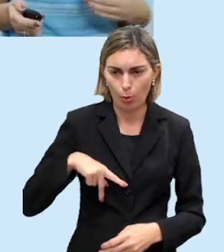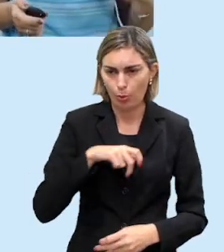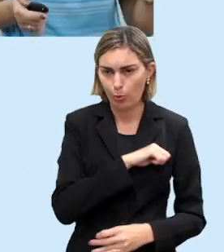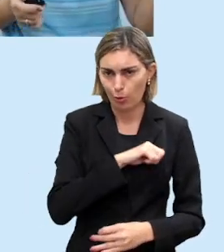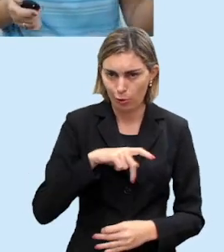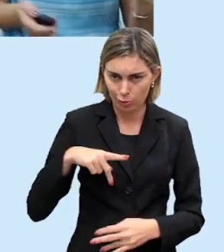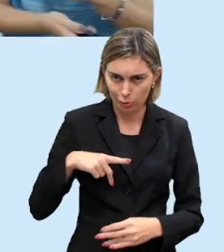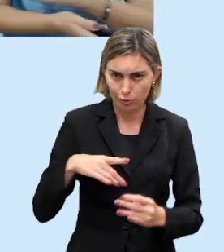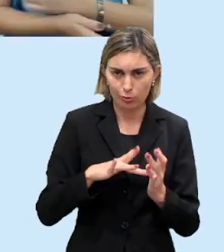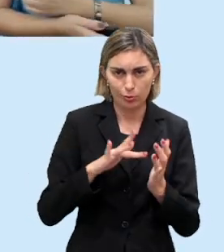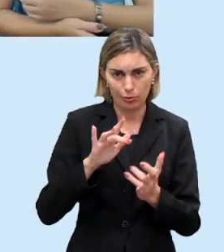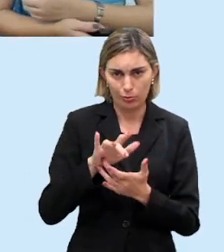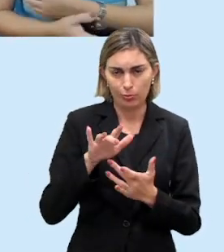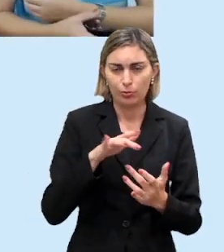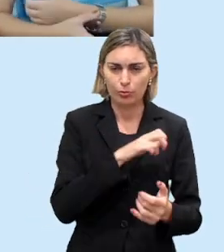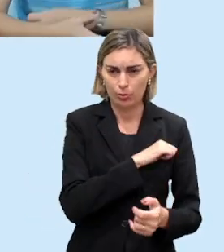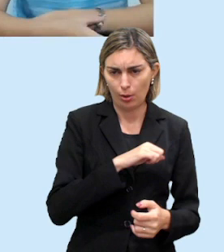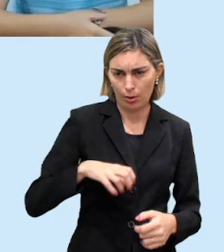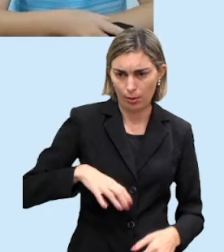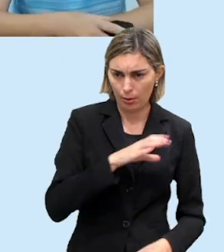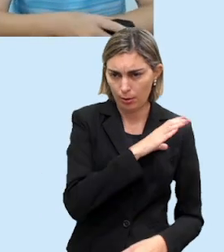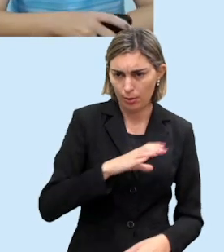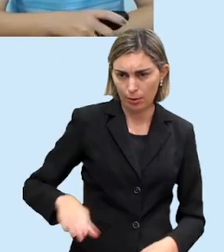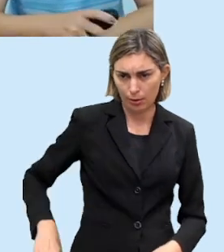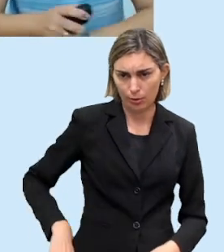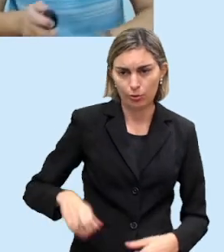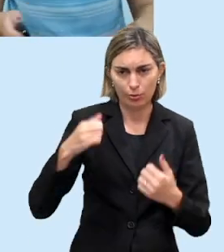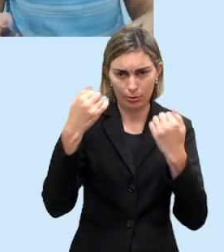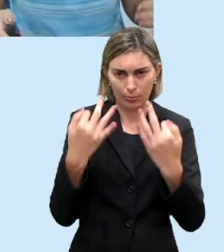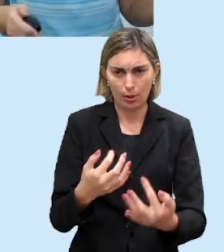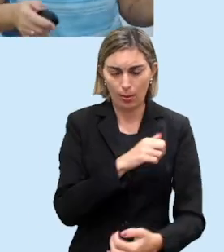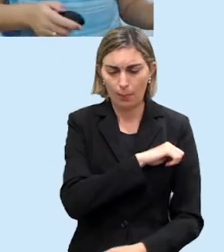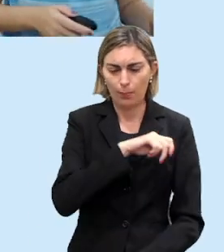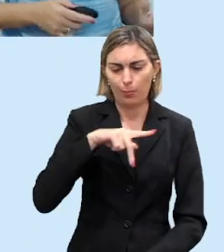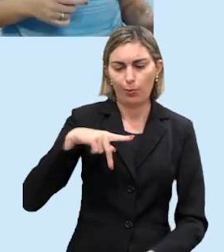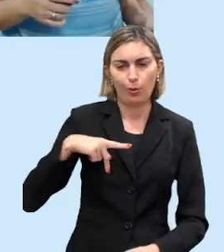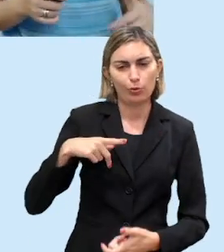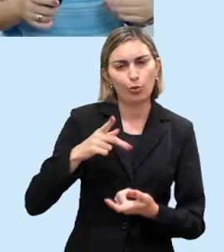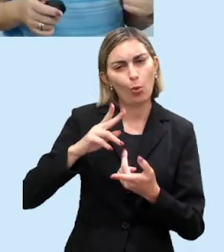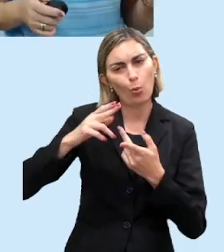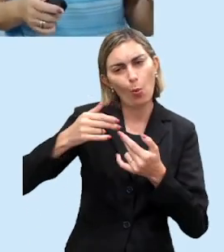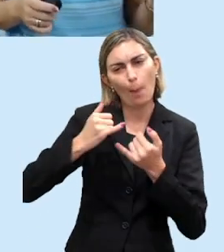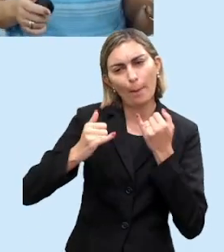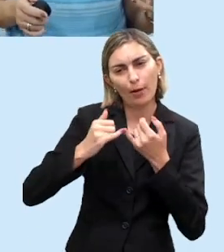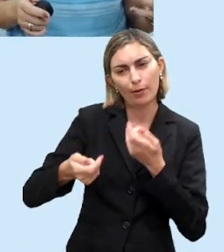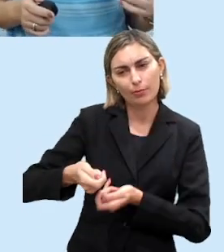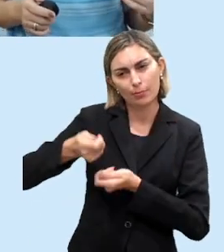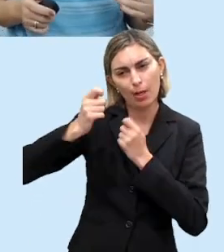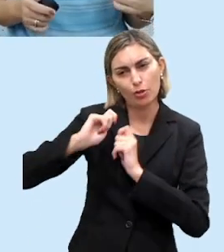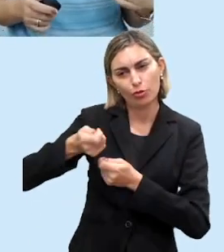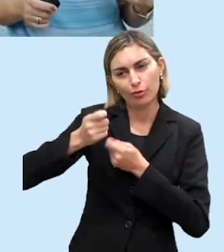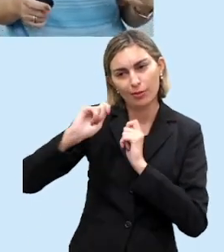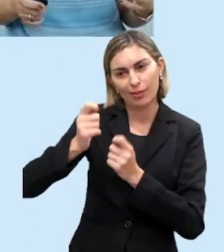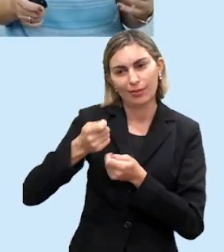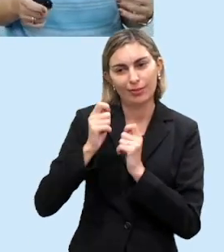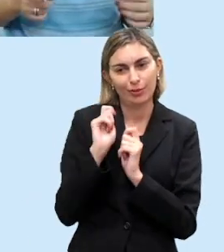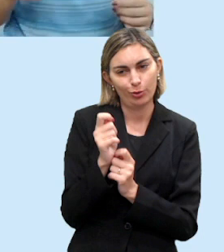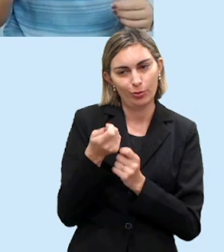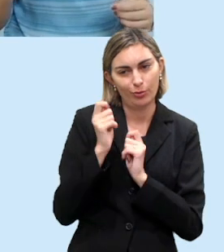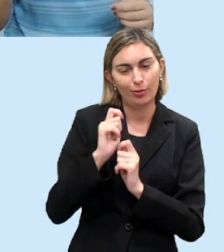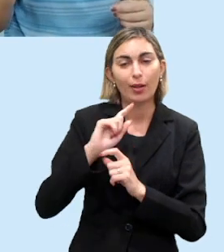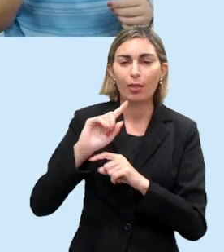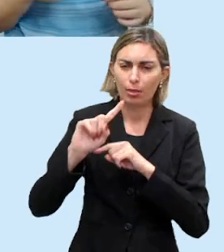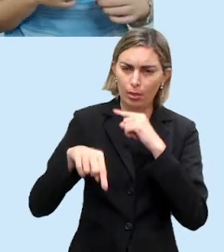referia aos apóstolos como os pescadores dos homens, né? E aí veja que posteriormente, não é, bem